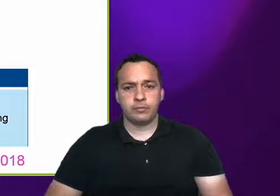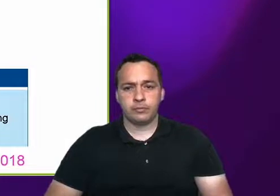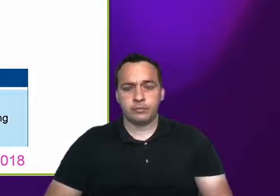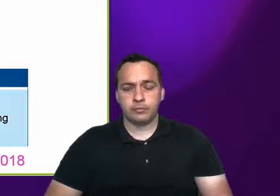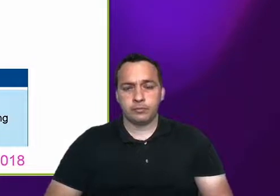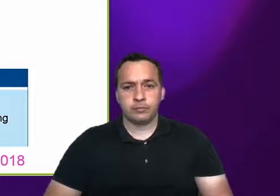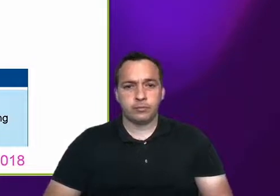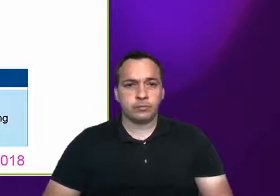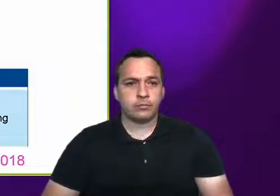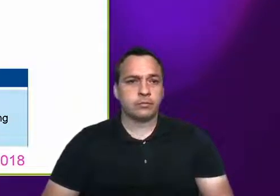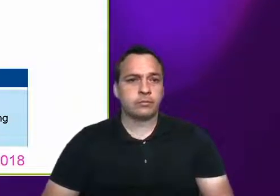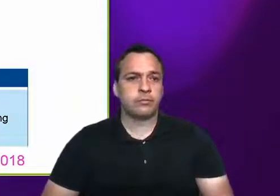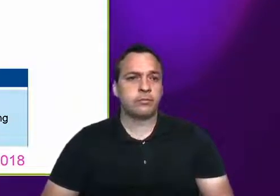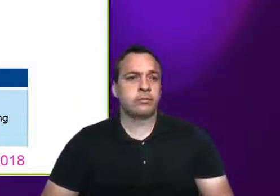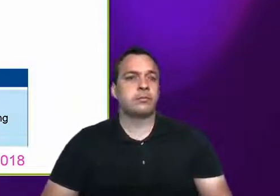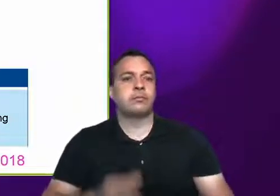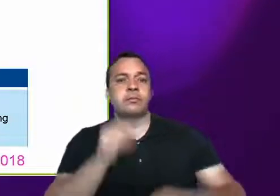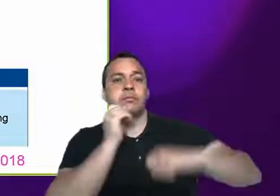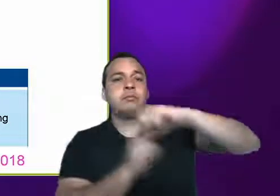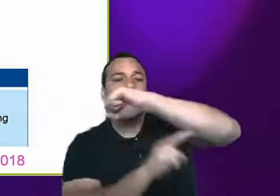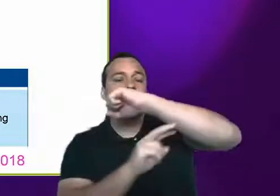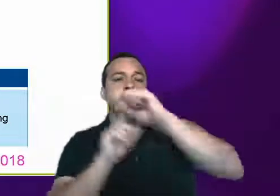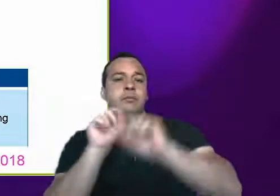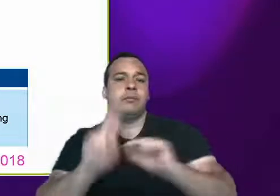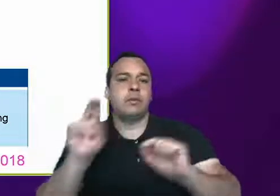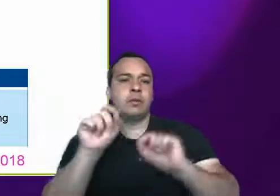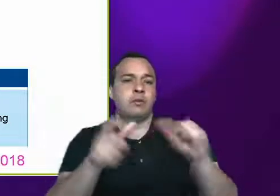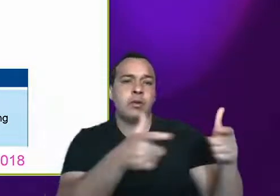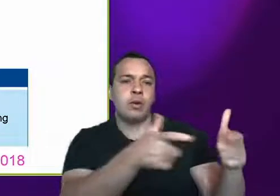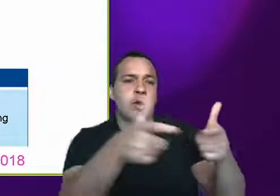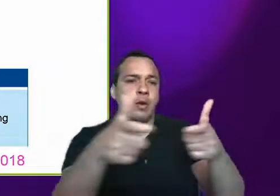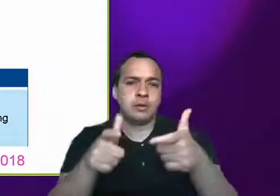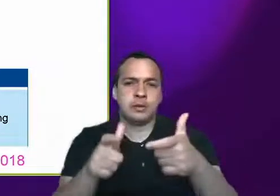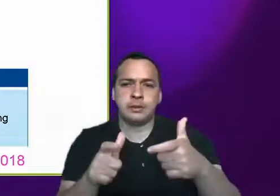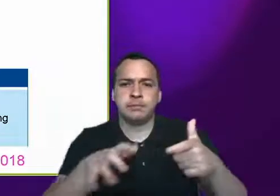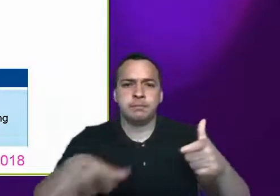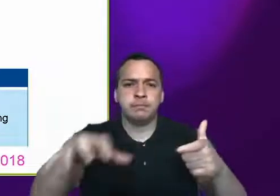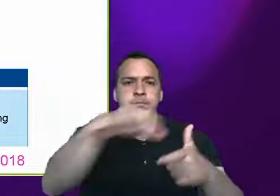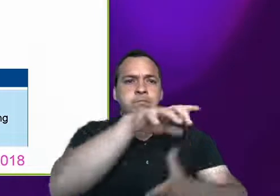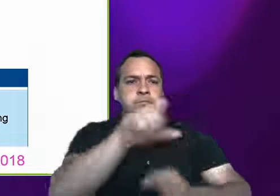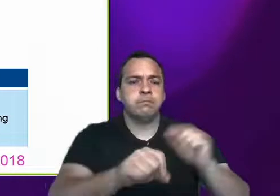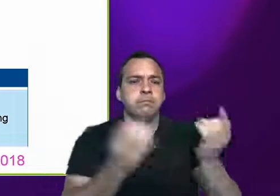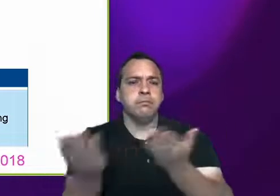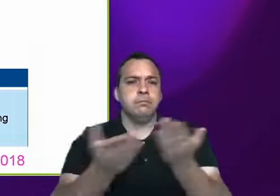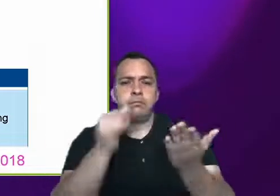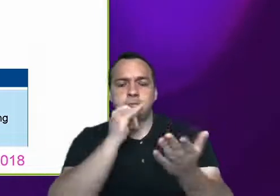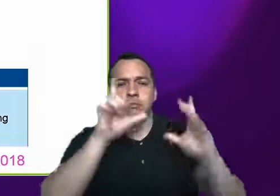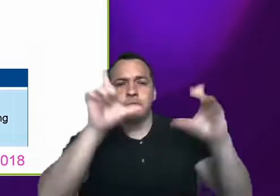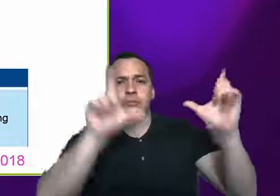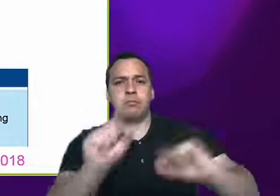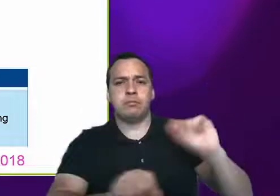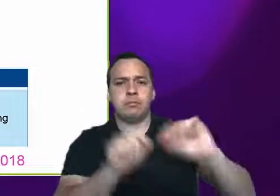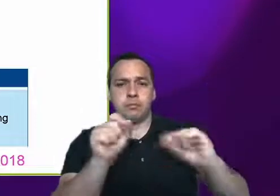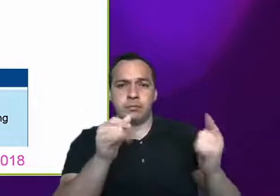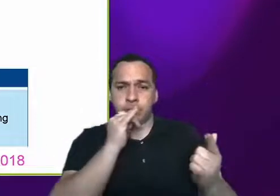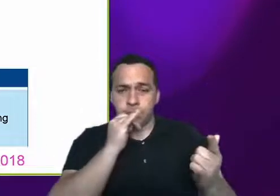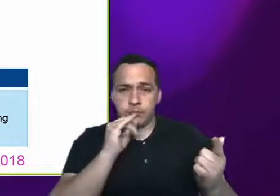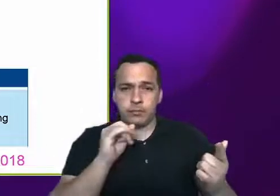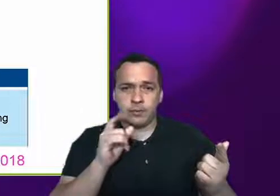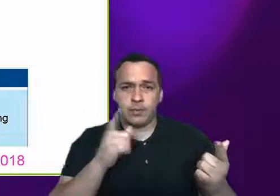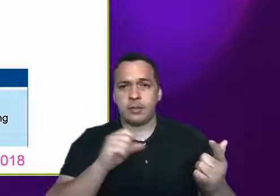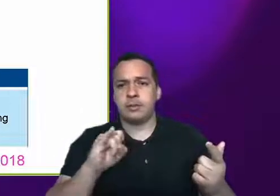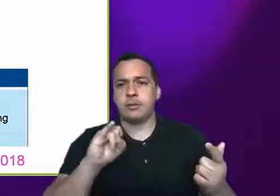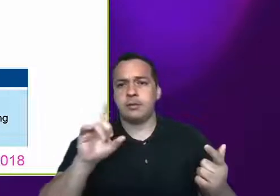O bridging, utilizando terapias locorregionais, a ponte utilizando as terapias